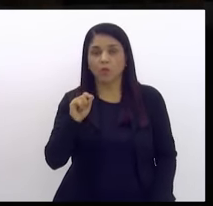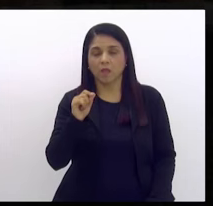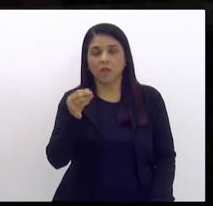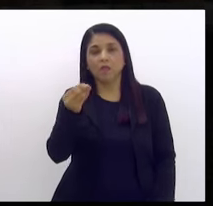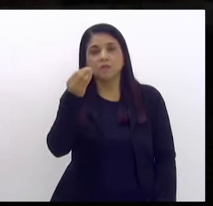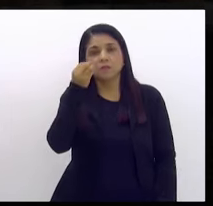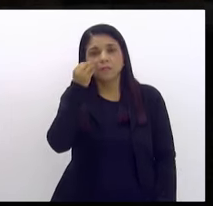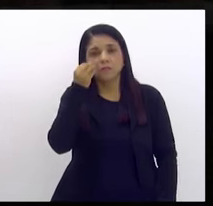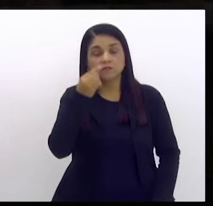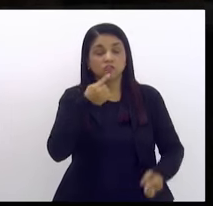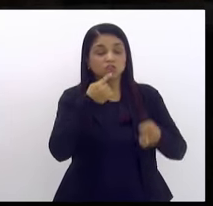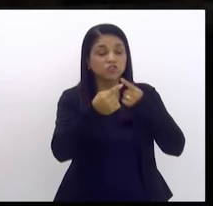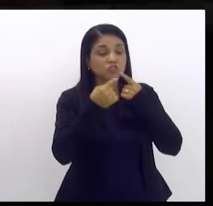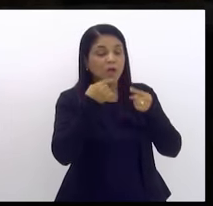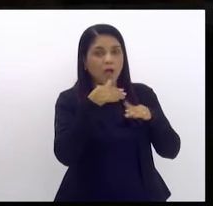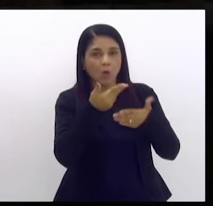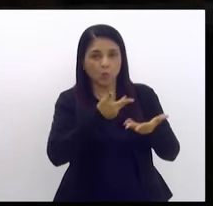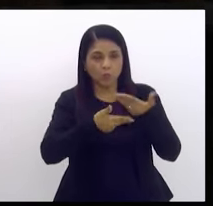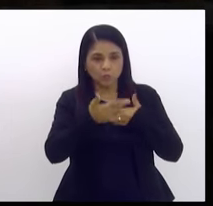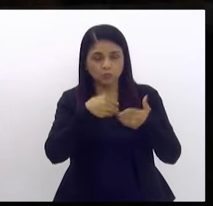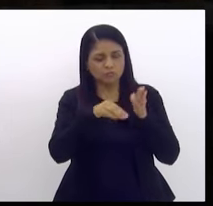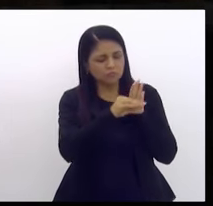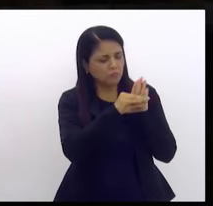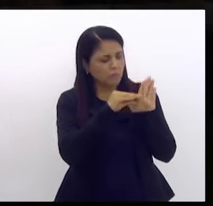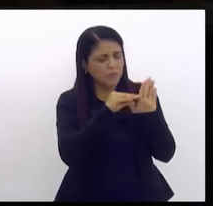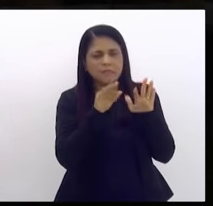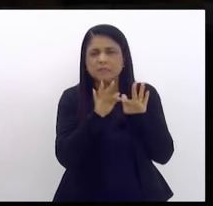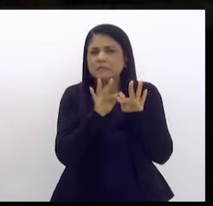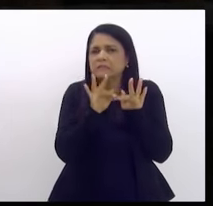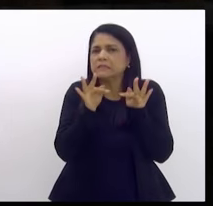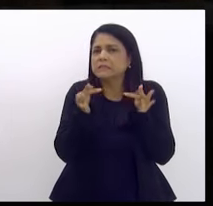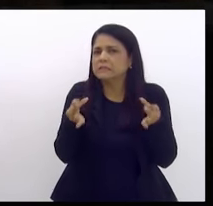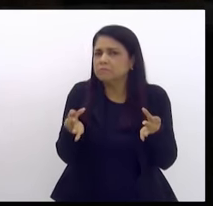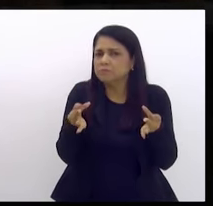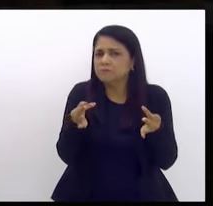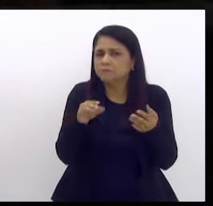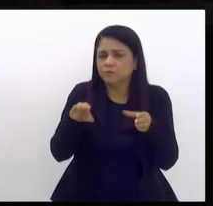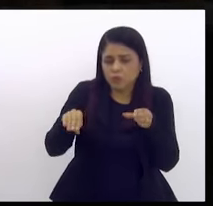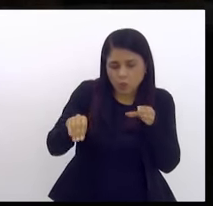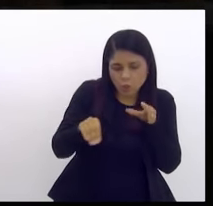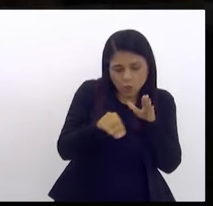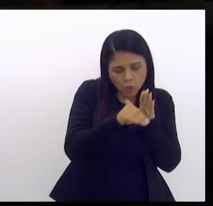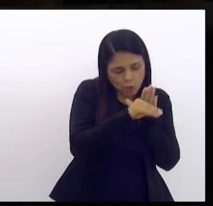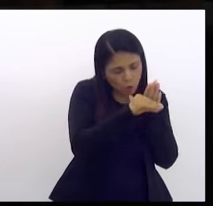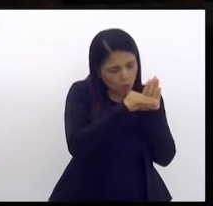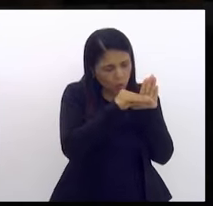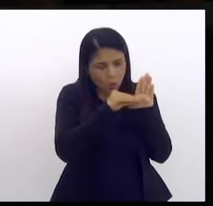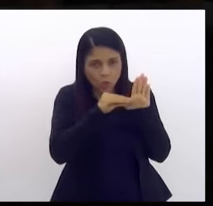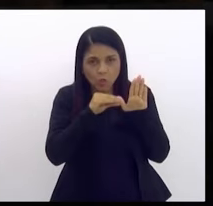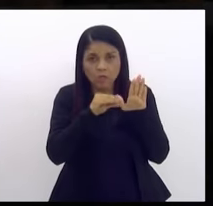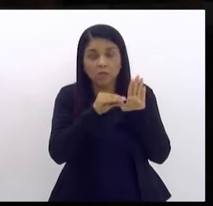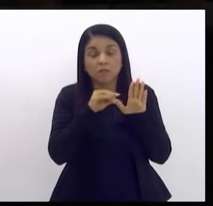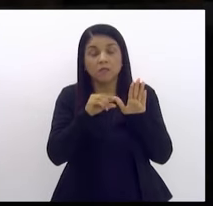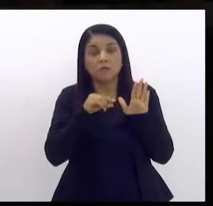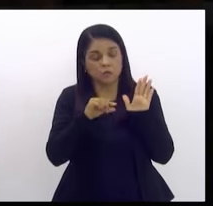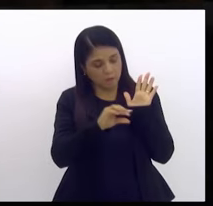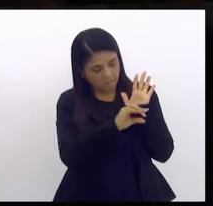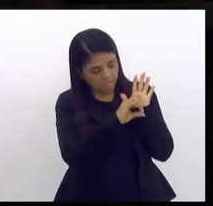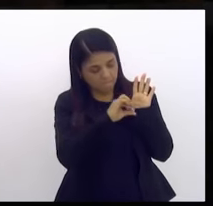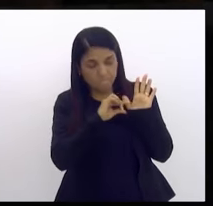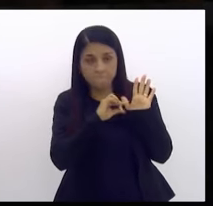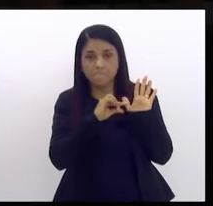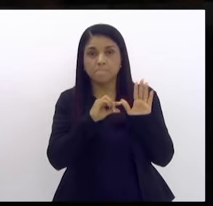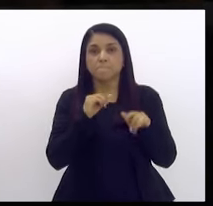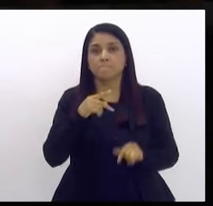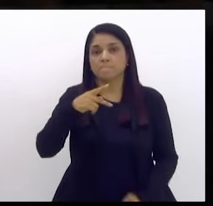o diálogo. E é uma emenda simples. Incluí um parágrafo 8º ao artigo 1º, dizendo